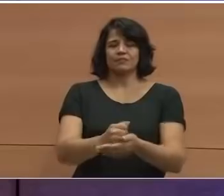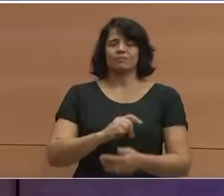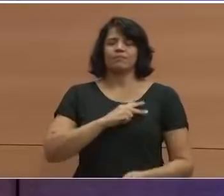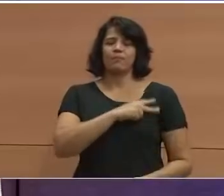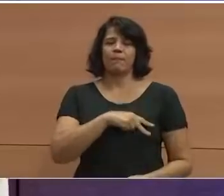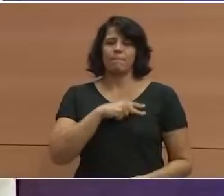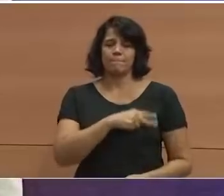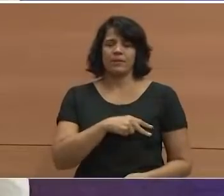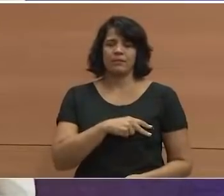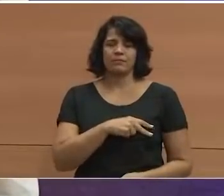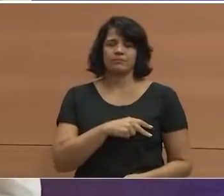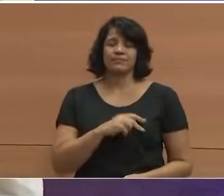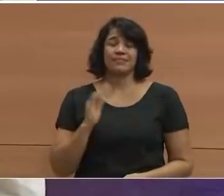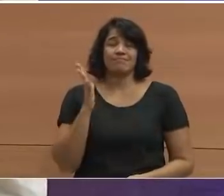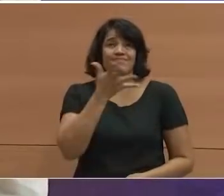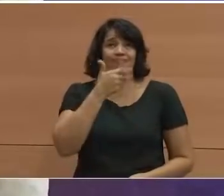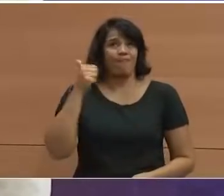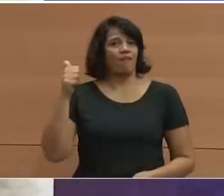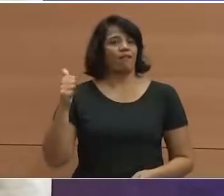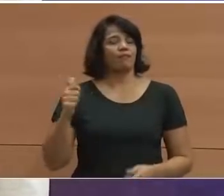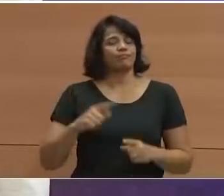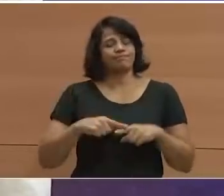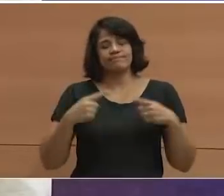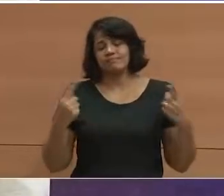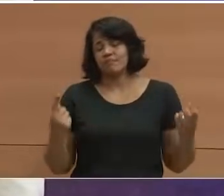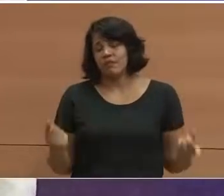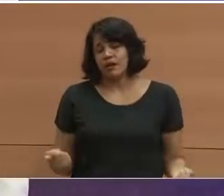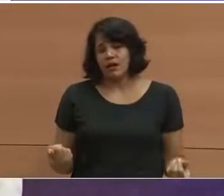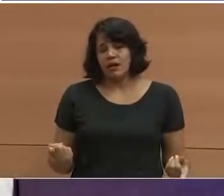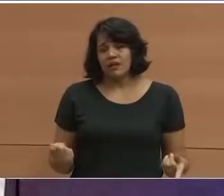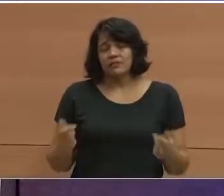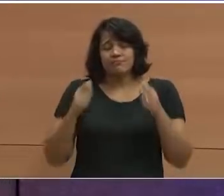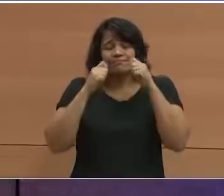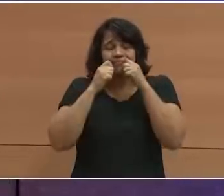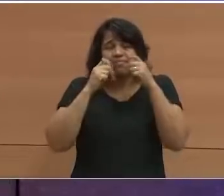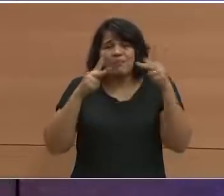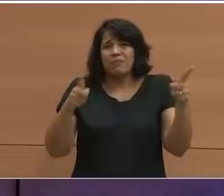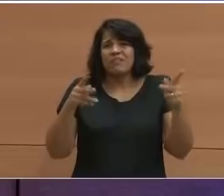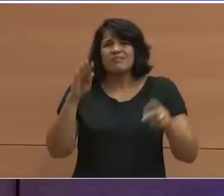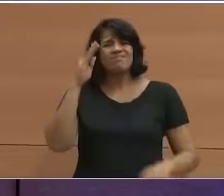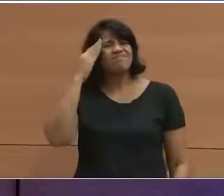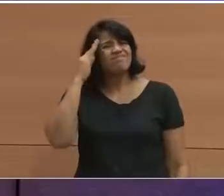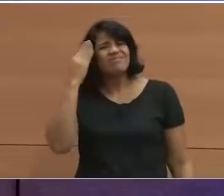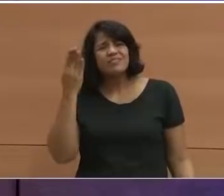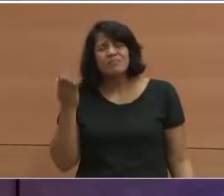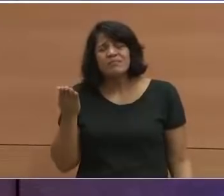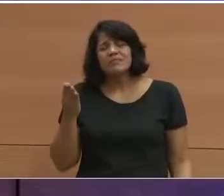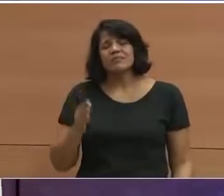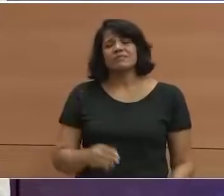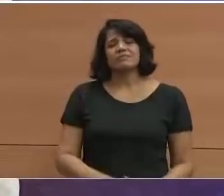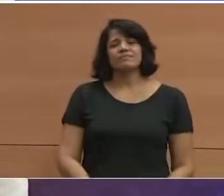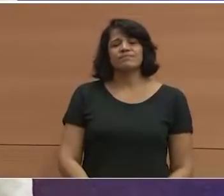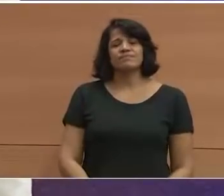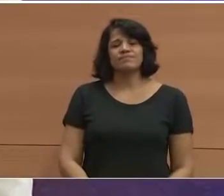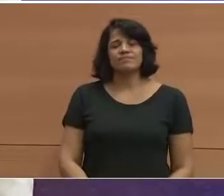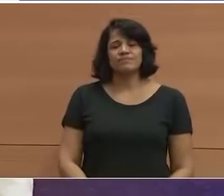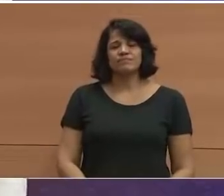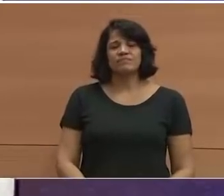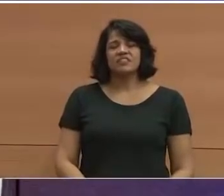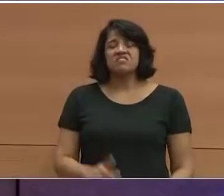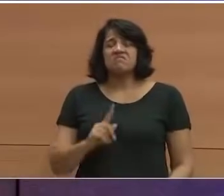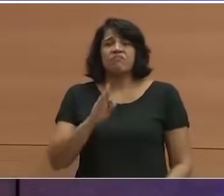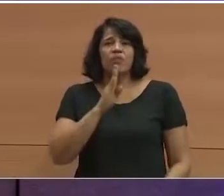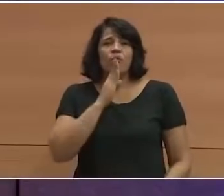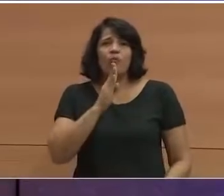Mas ele, por ignorância, eu não estou culpando a ele, não é isso? Mas ele desconhecia